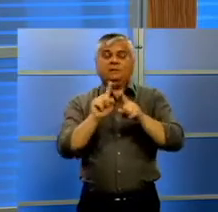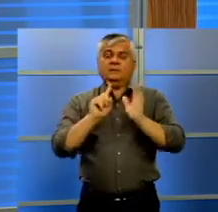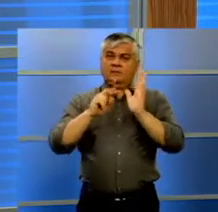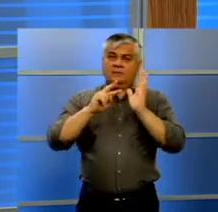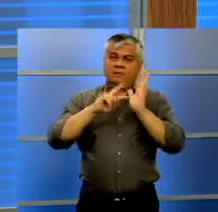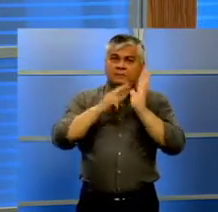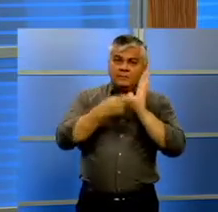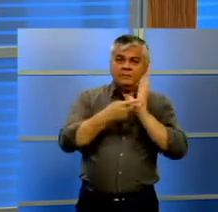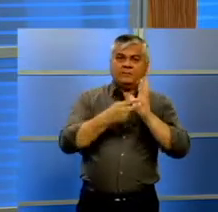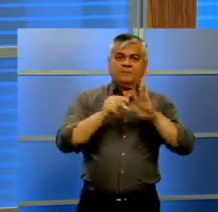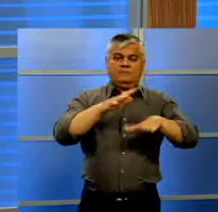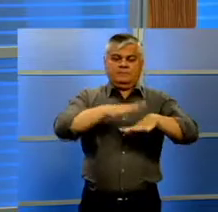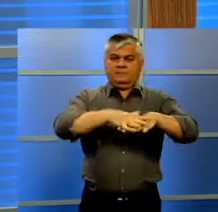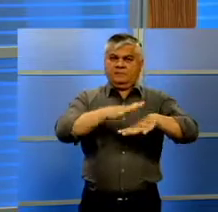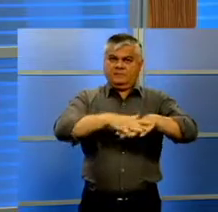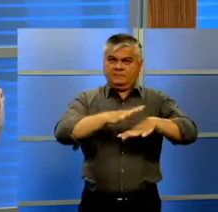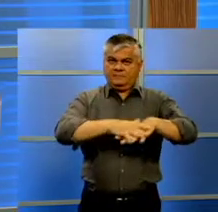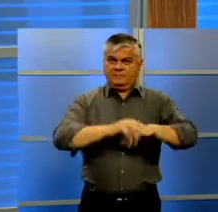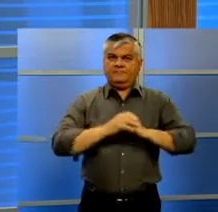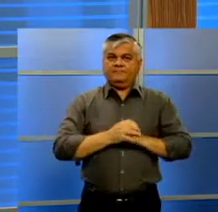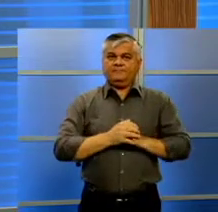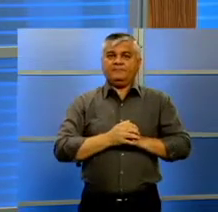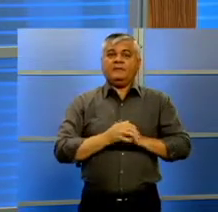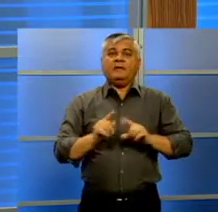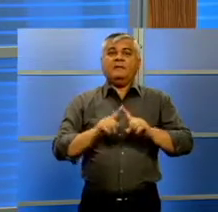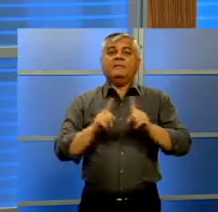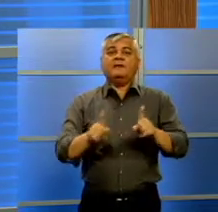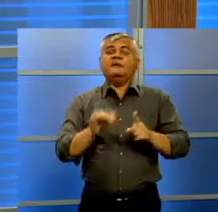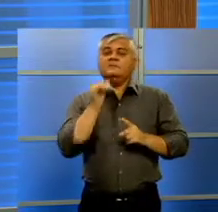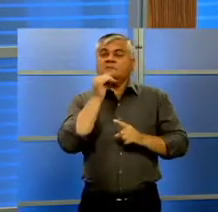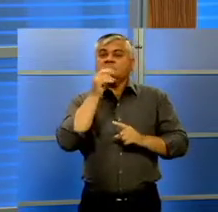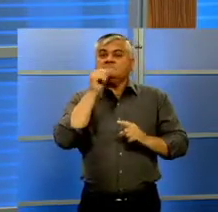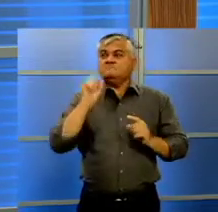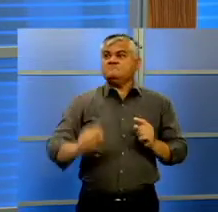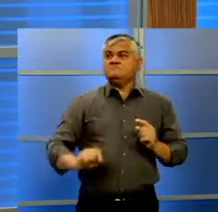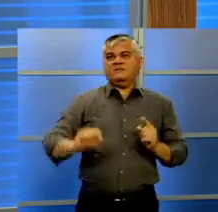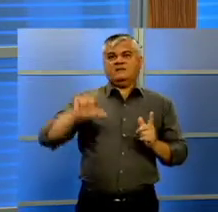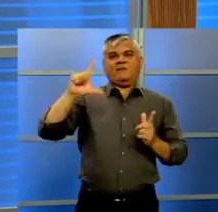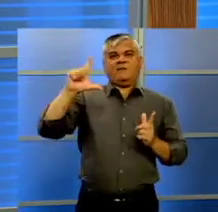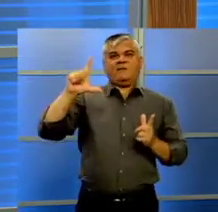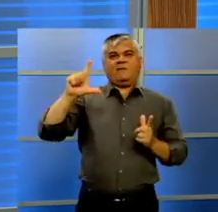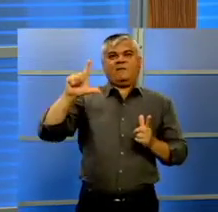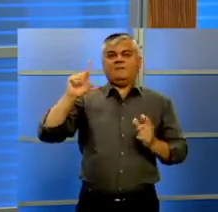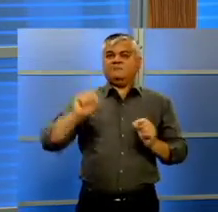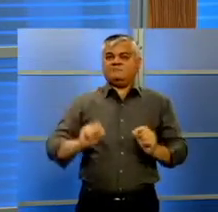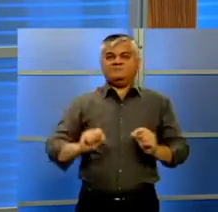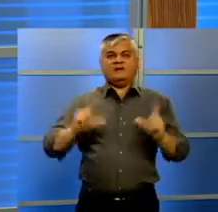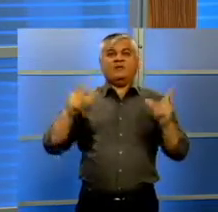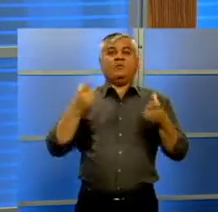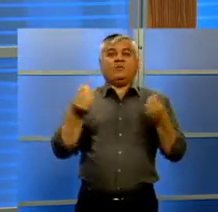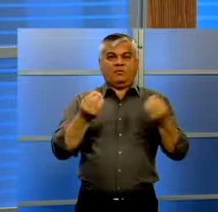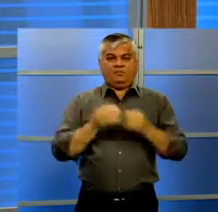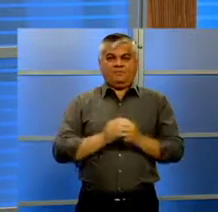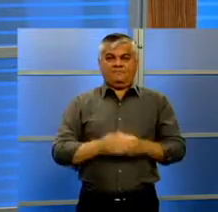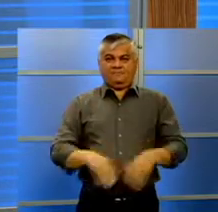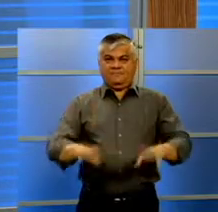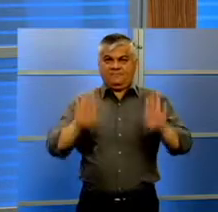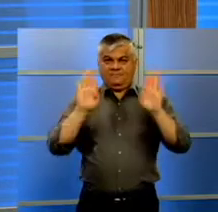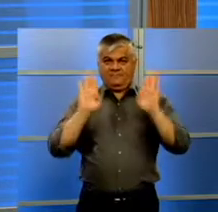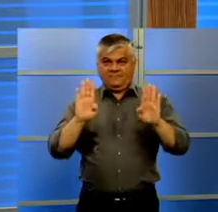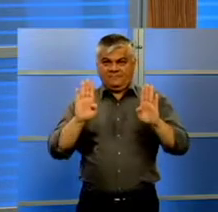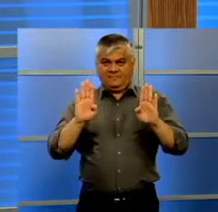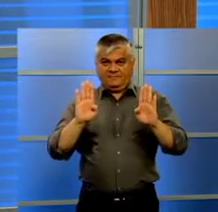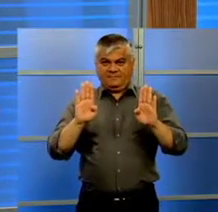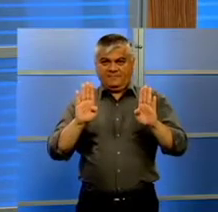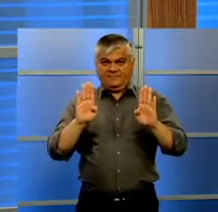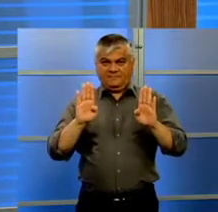representa a própria matemática. Mas existe um outro sentido, o sentido de maior. ambas as mãos configuradas como a letra B,